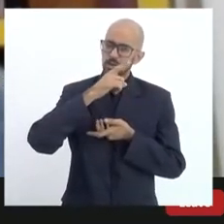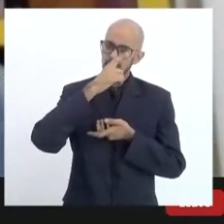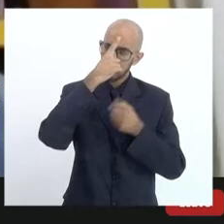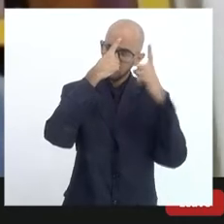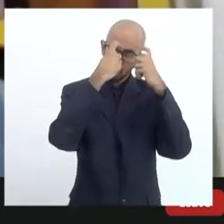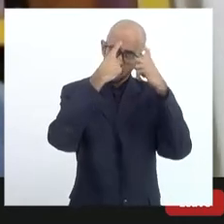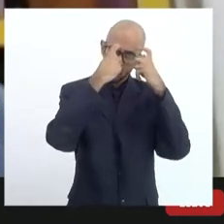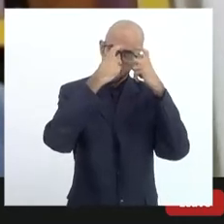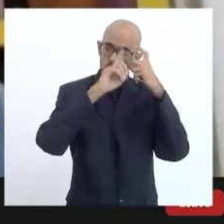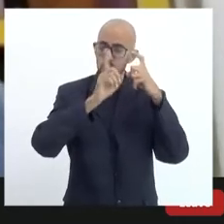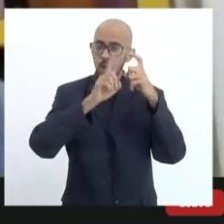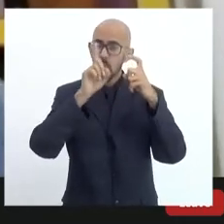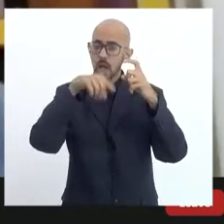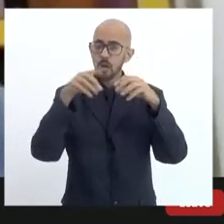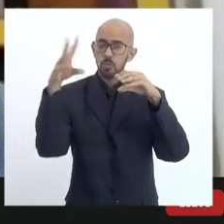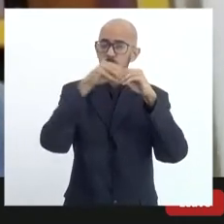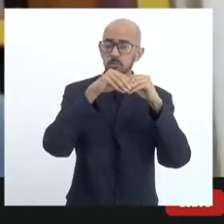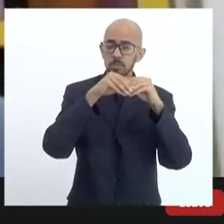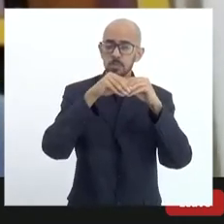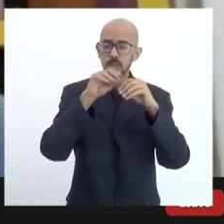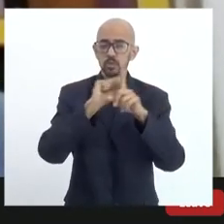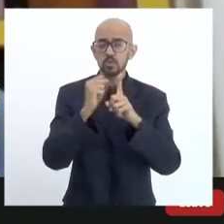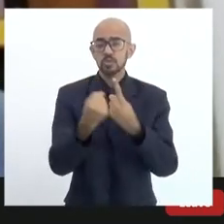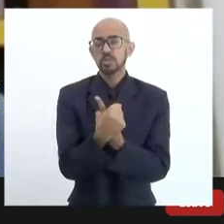ele, é como contribuição importante para a sociedade.